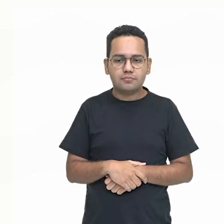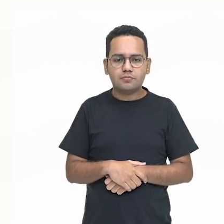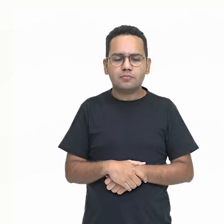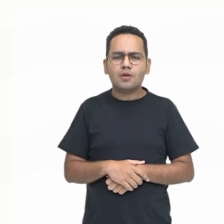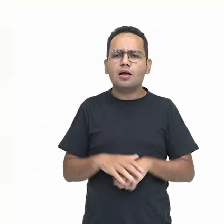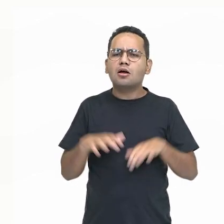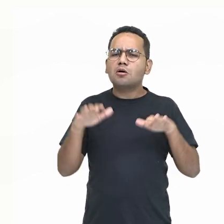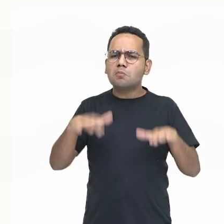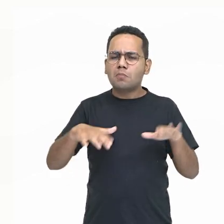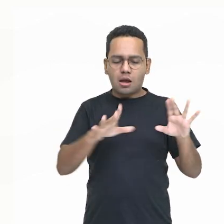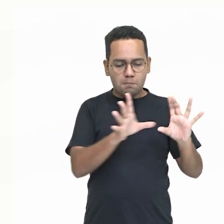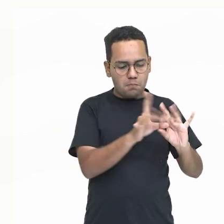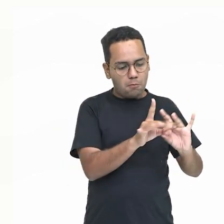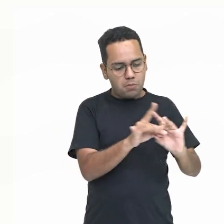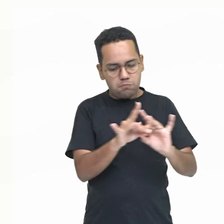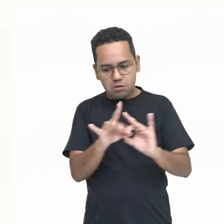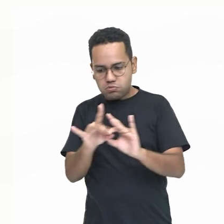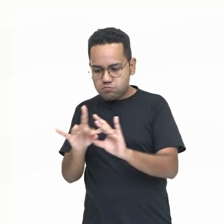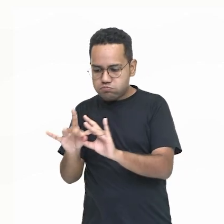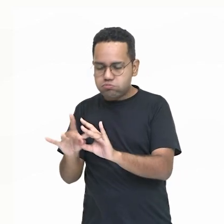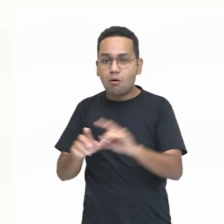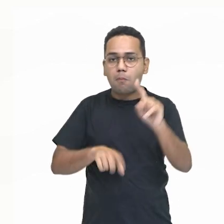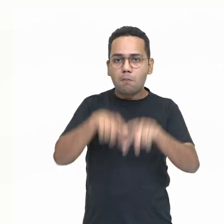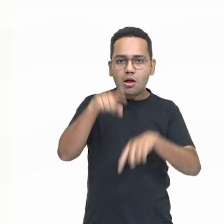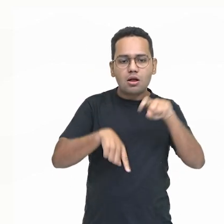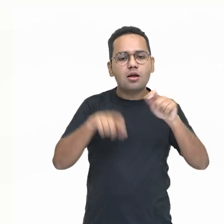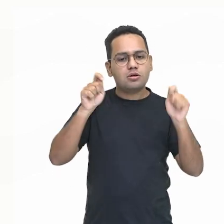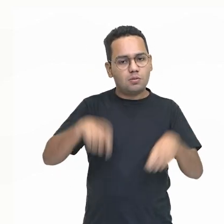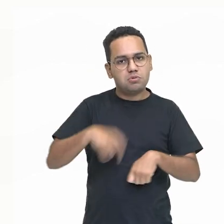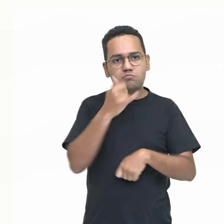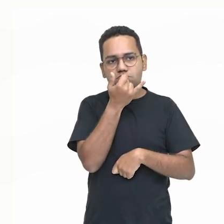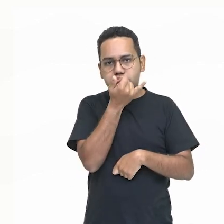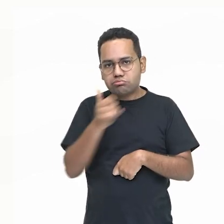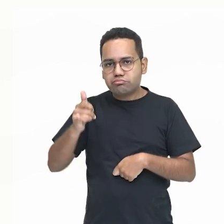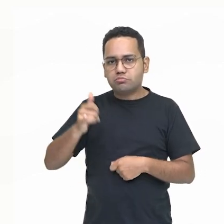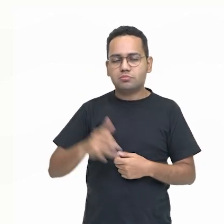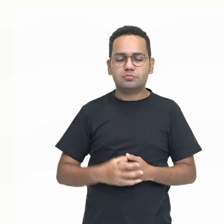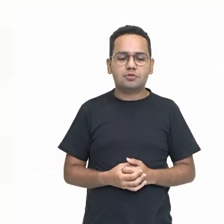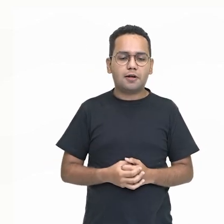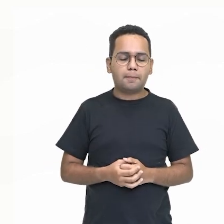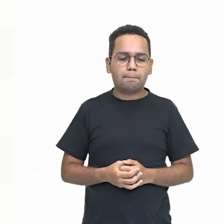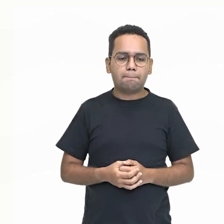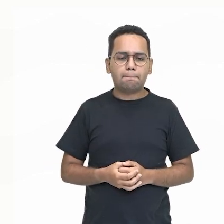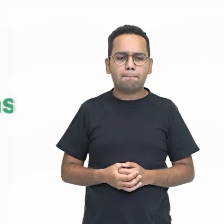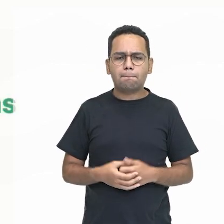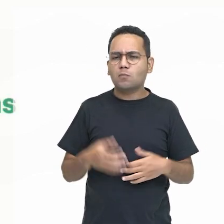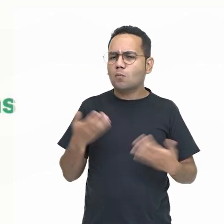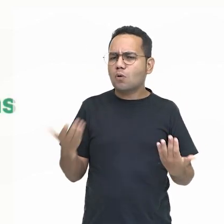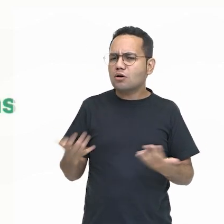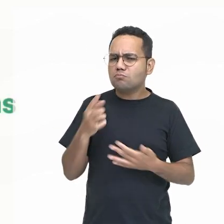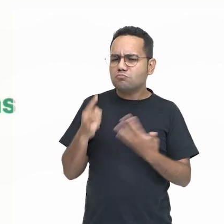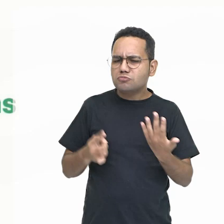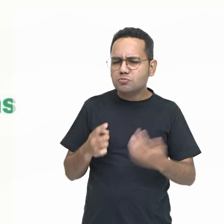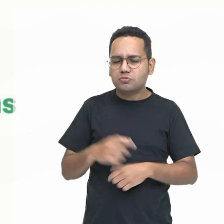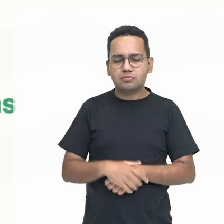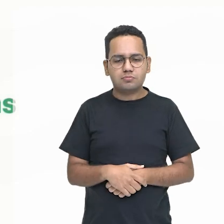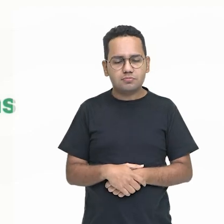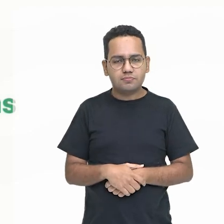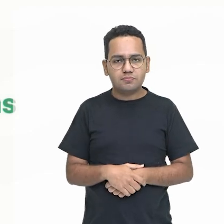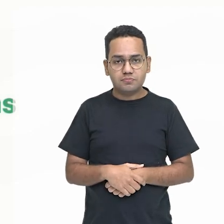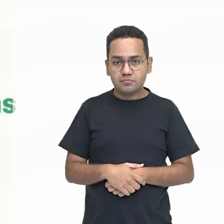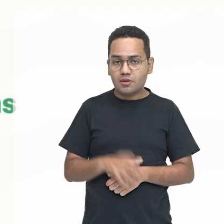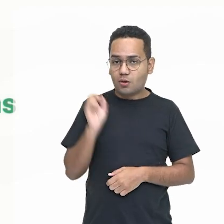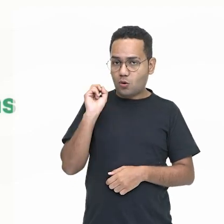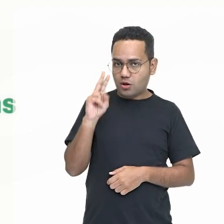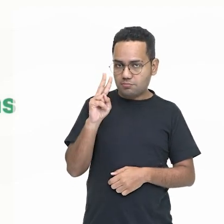componentes por onde pode passar a corrente elétrica. Vejam aí, quais são eles? Analisem aí comigo.